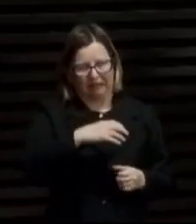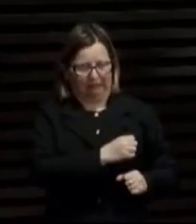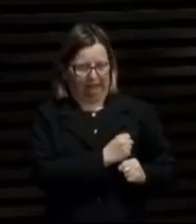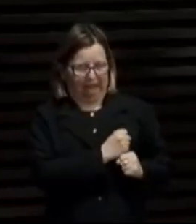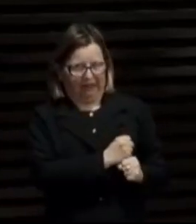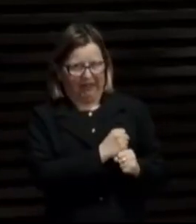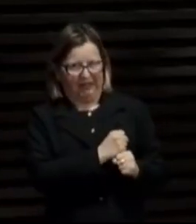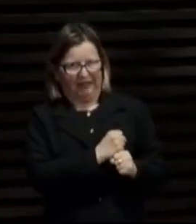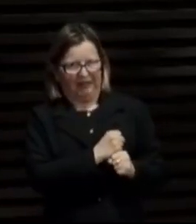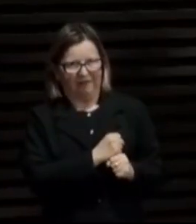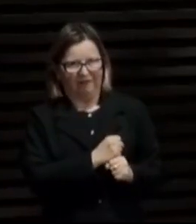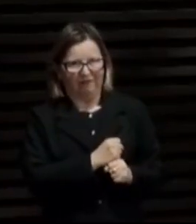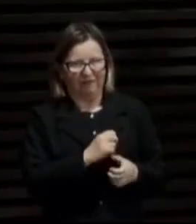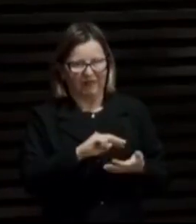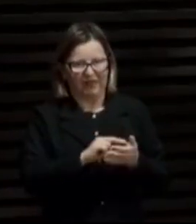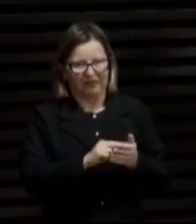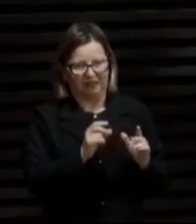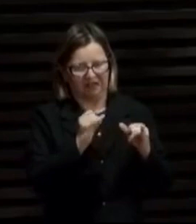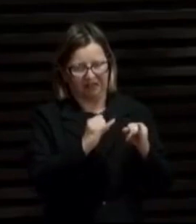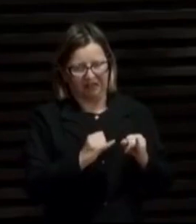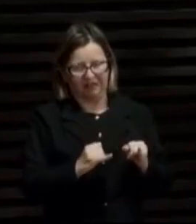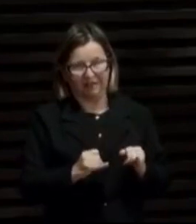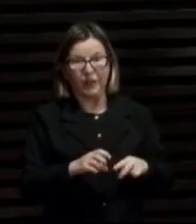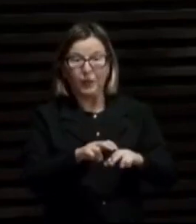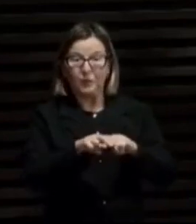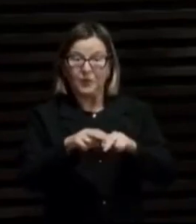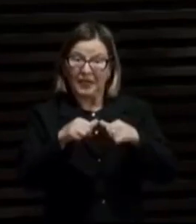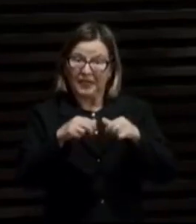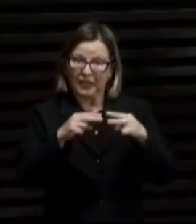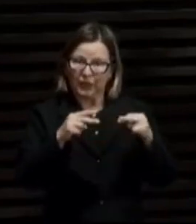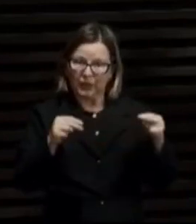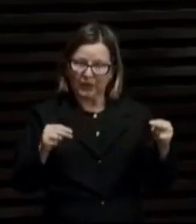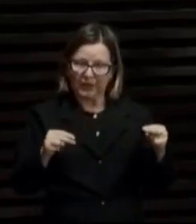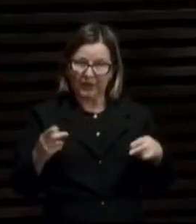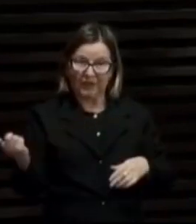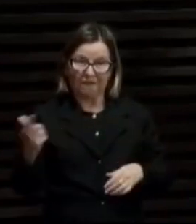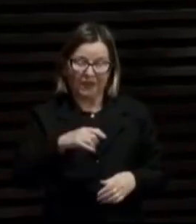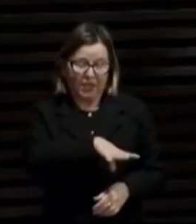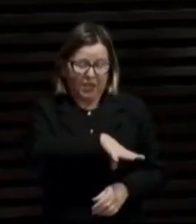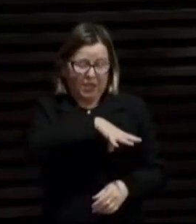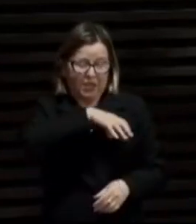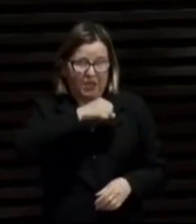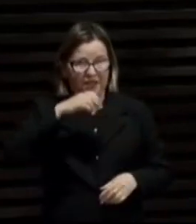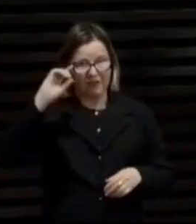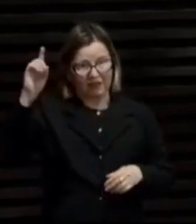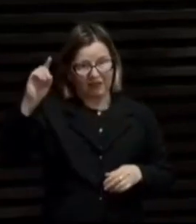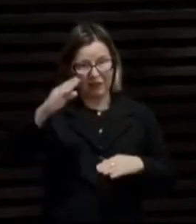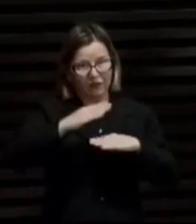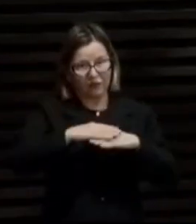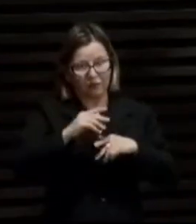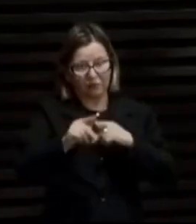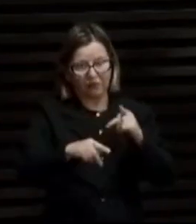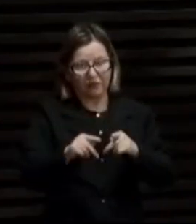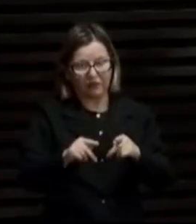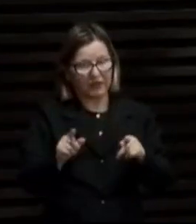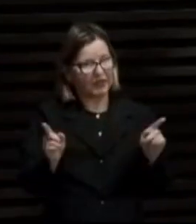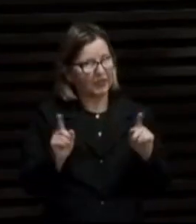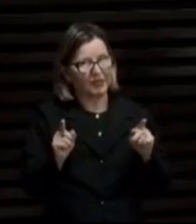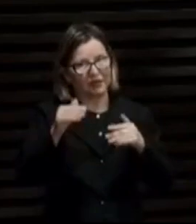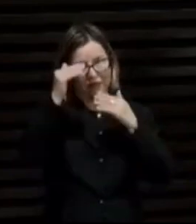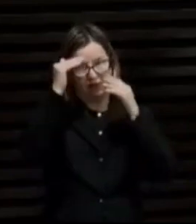que é idolatria. Por estas coisas que vem a ira de Deus sobre os filhos da desobediência.